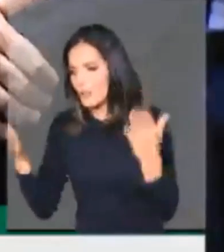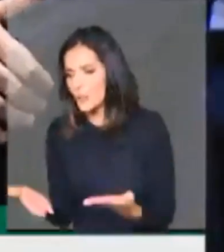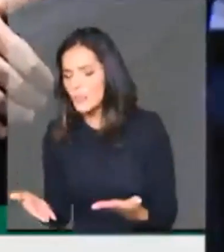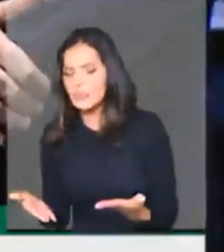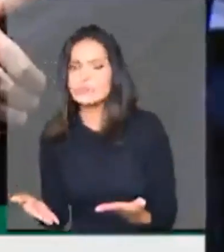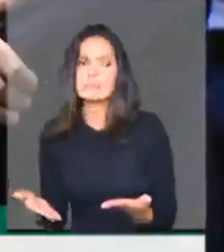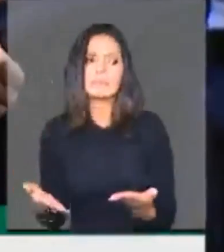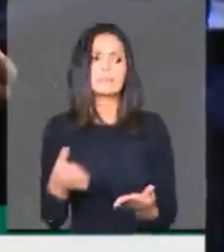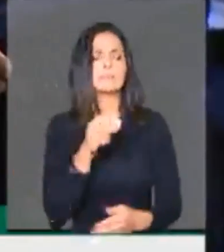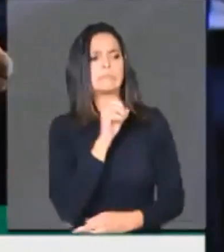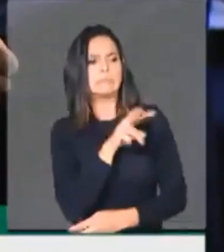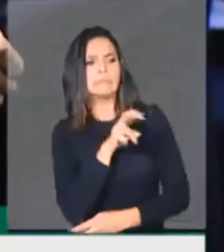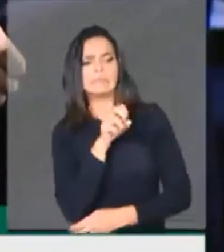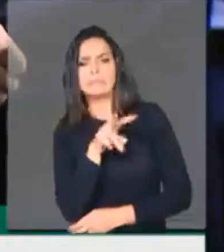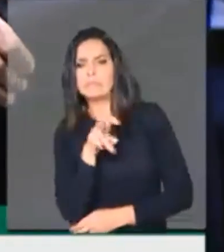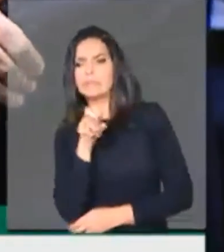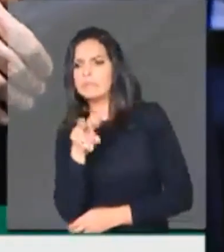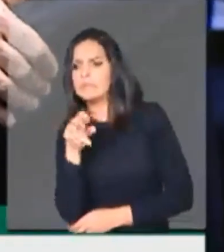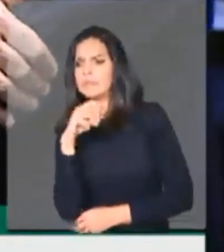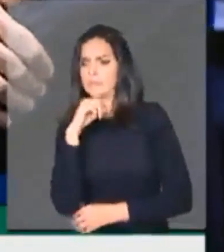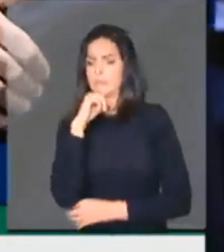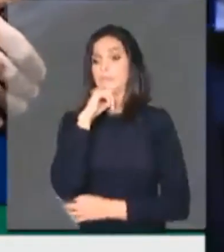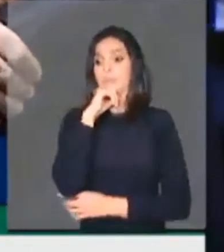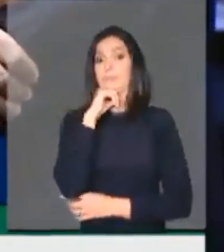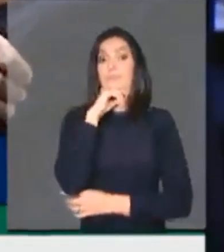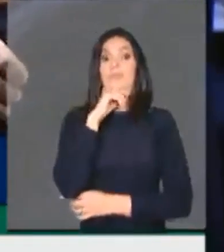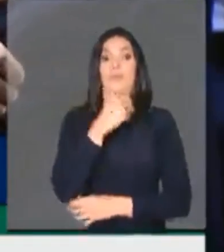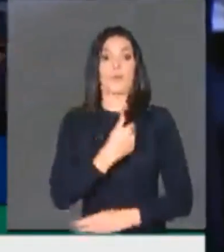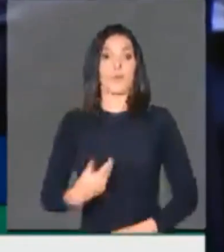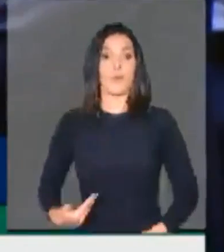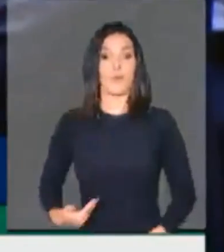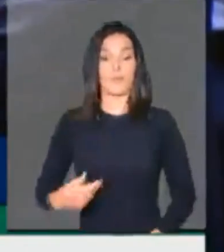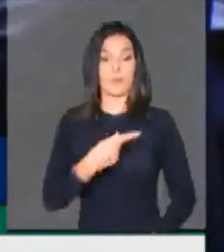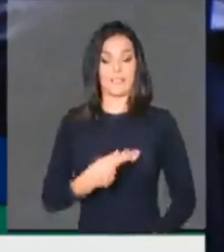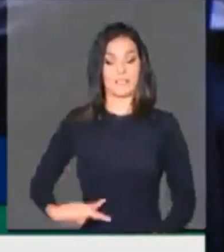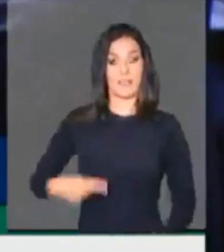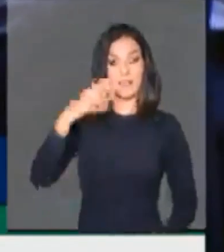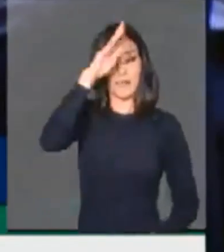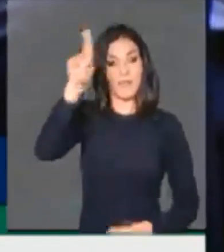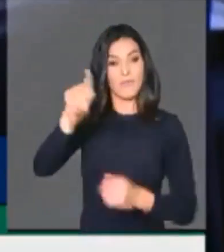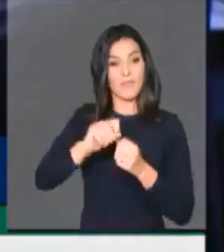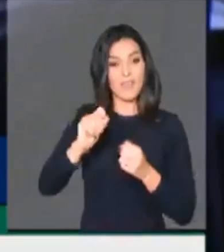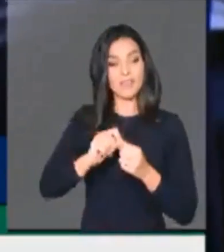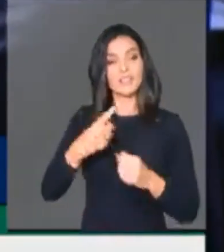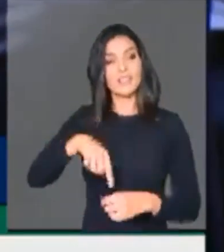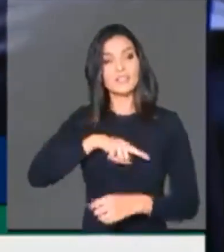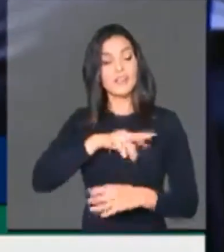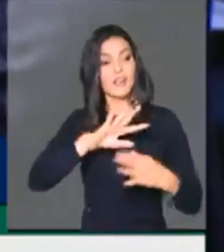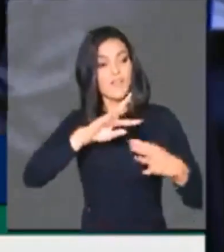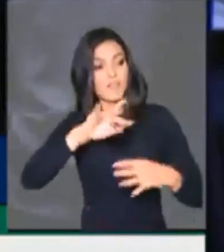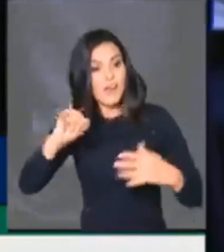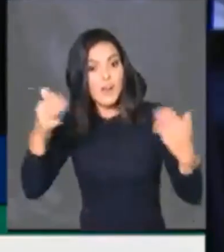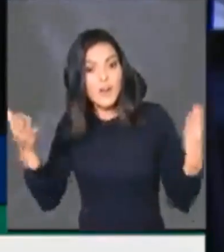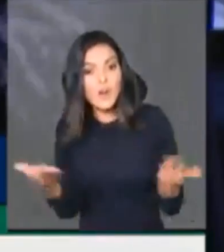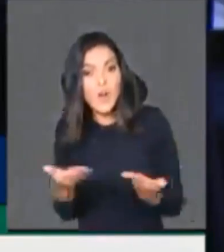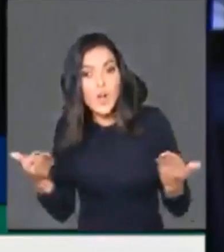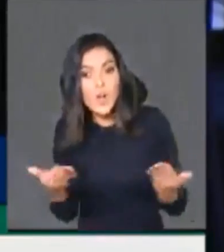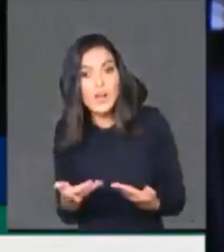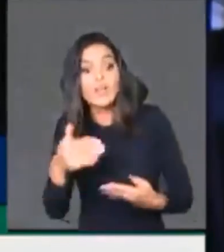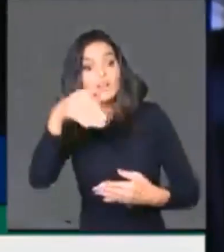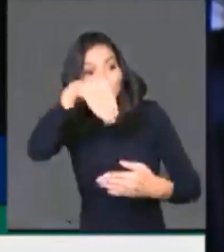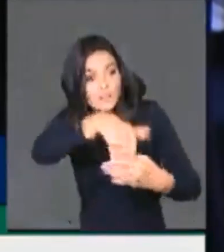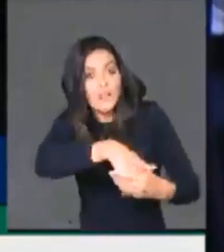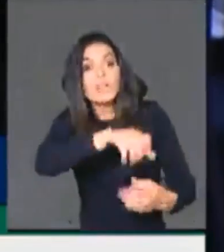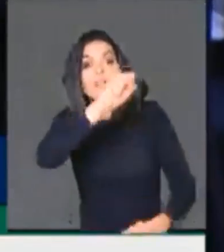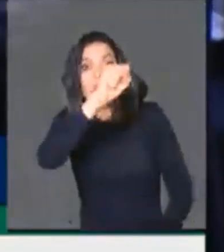opiniões divergentes nesse Congresso, que estejamos encaminhando, mesmo diante do conteúdo dos PLNs, que o governo